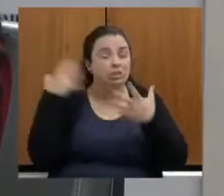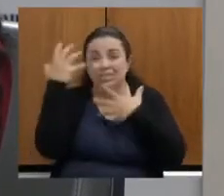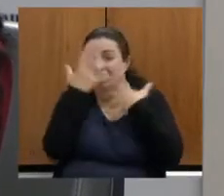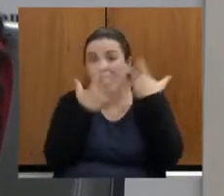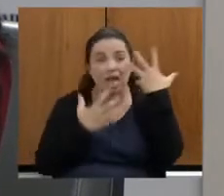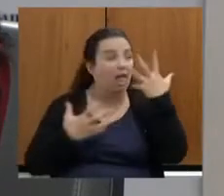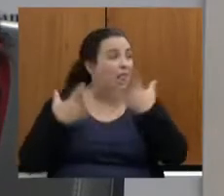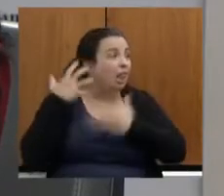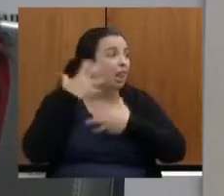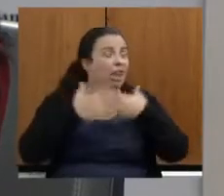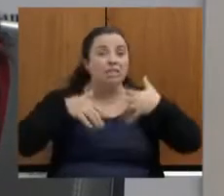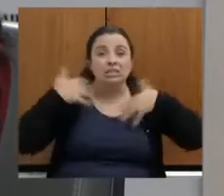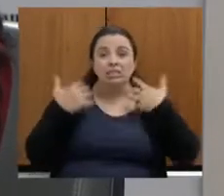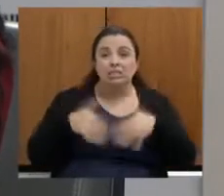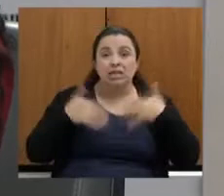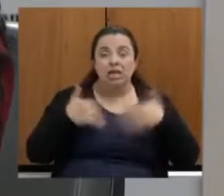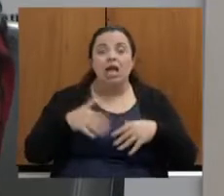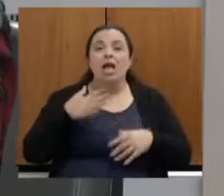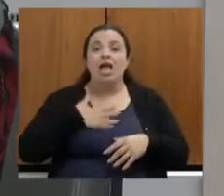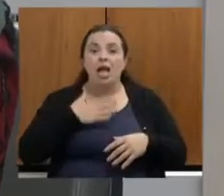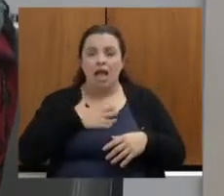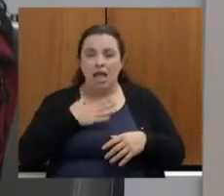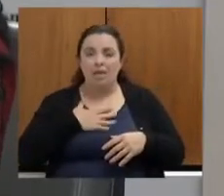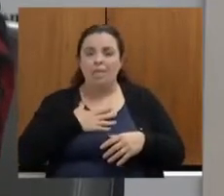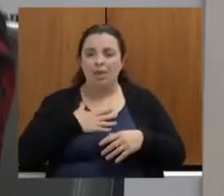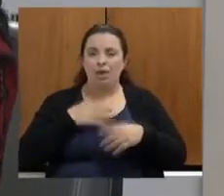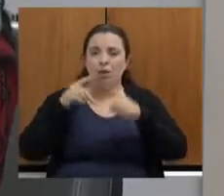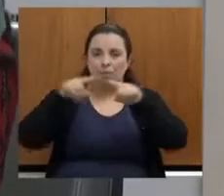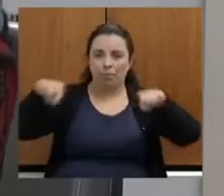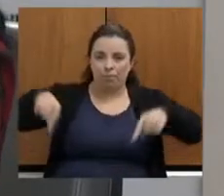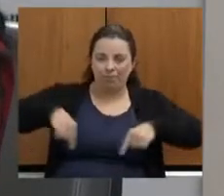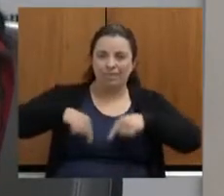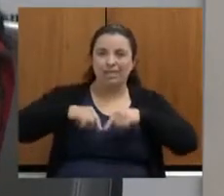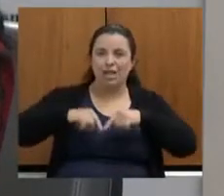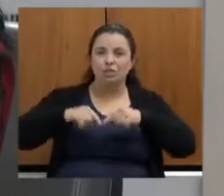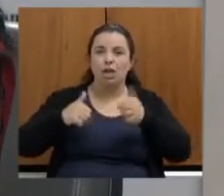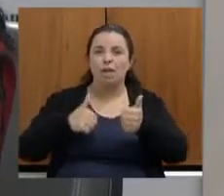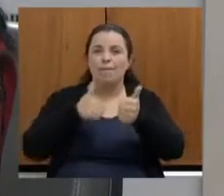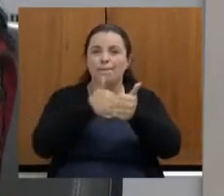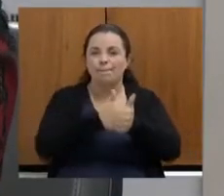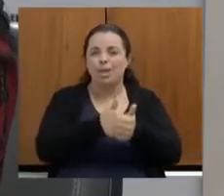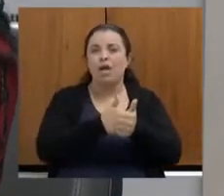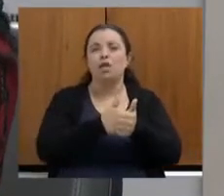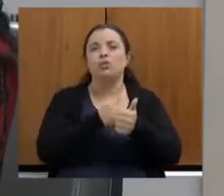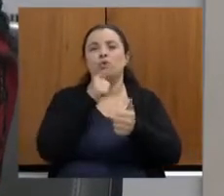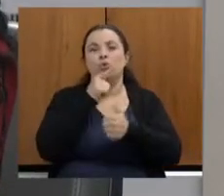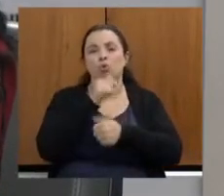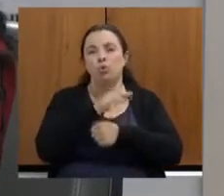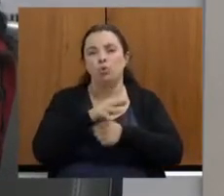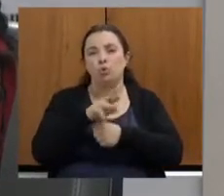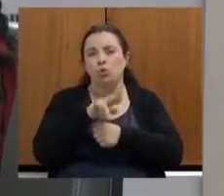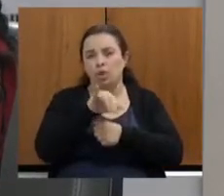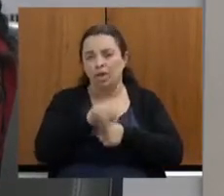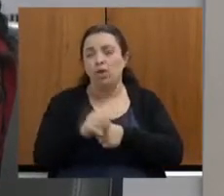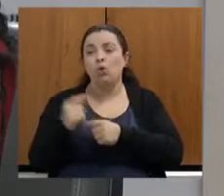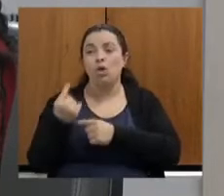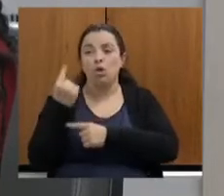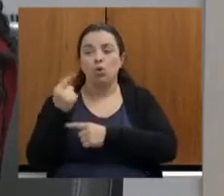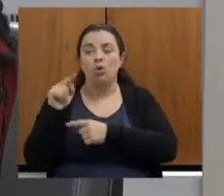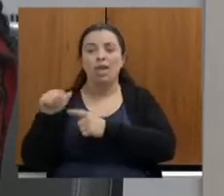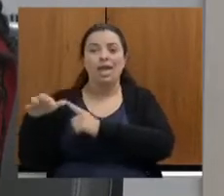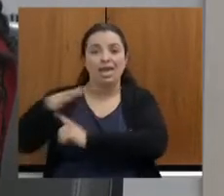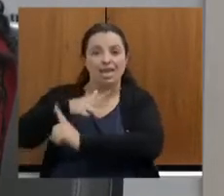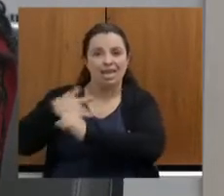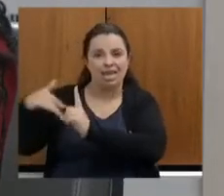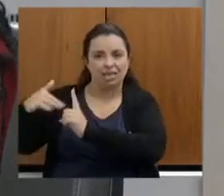ilha que tá lá no meio do ricos em uma ilha e as outras duas propriedades às margens do Rio Doce é toda afetada então assim a